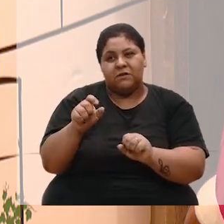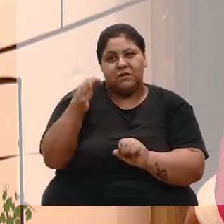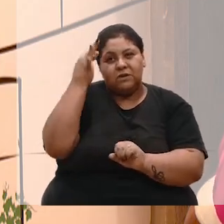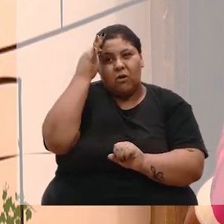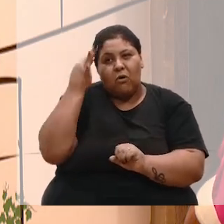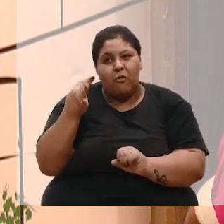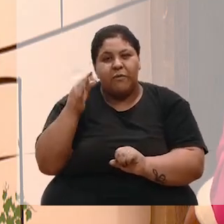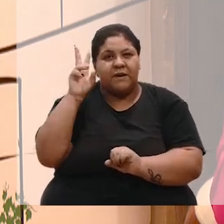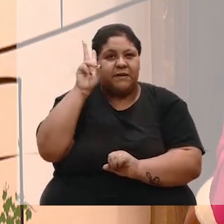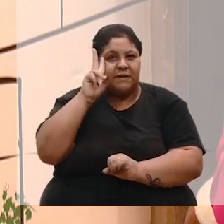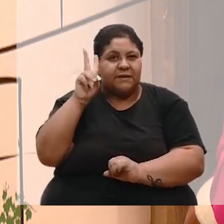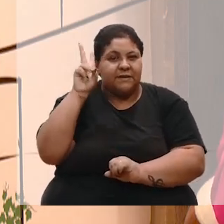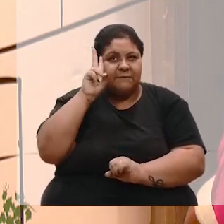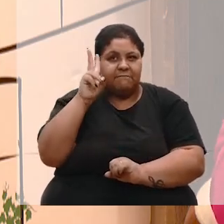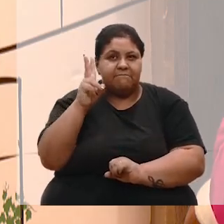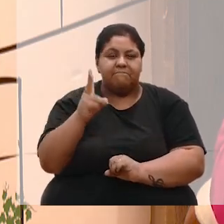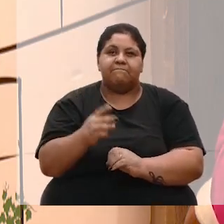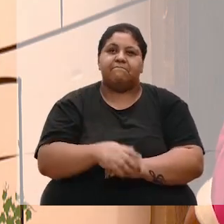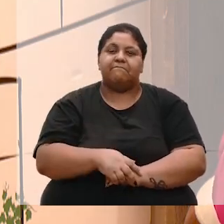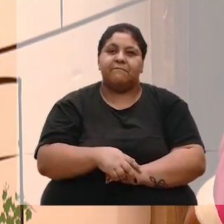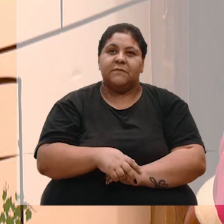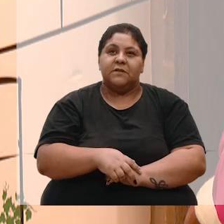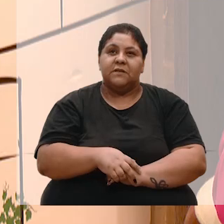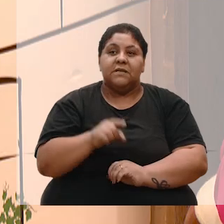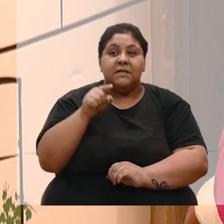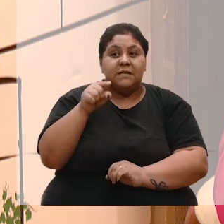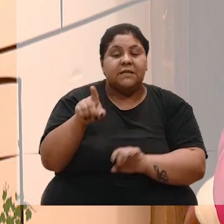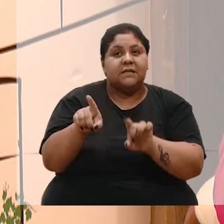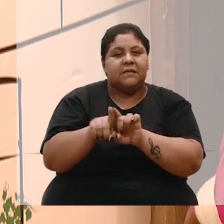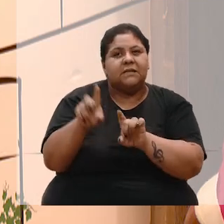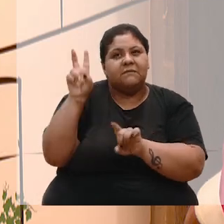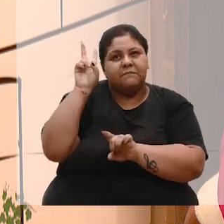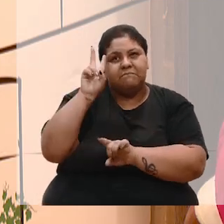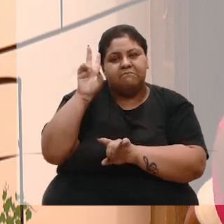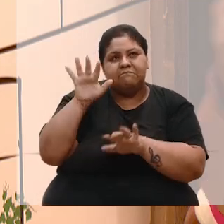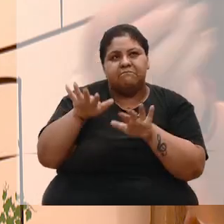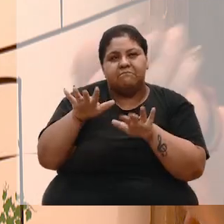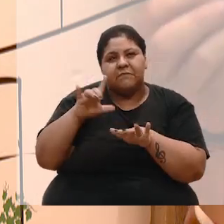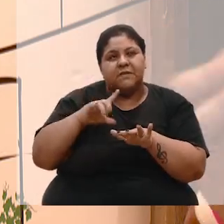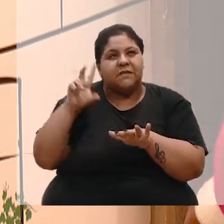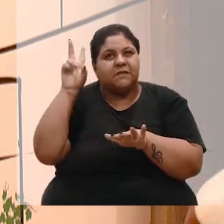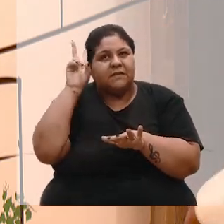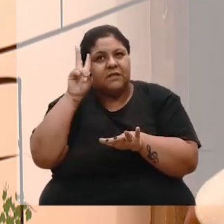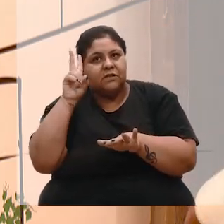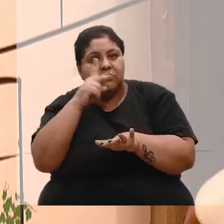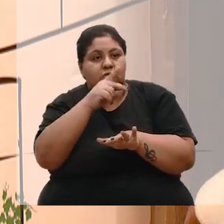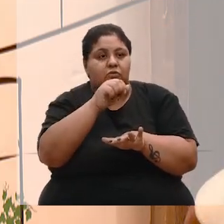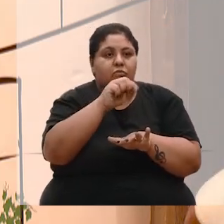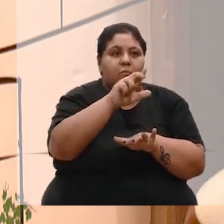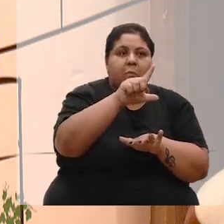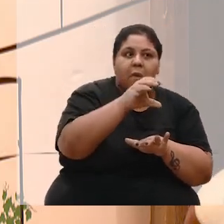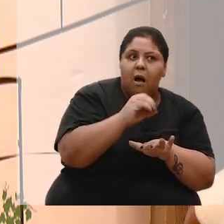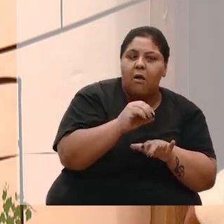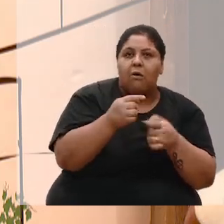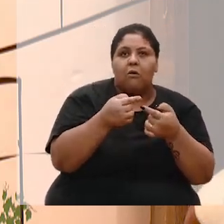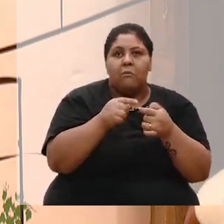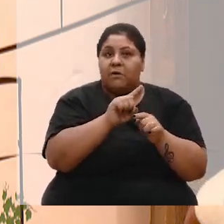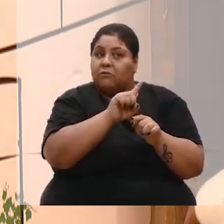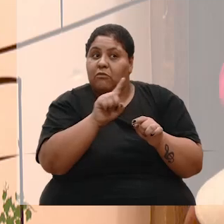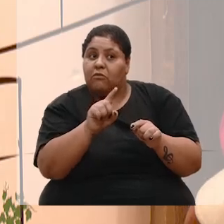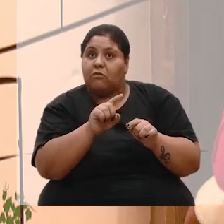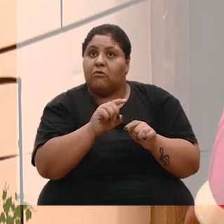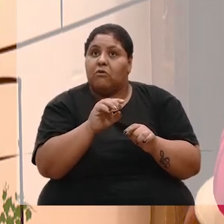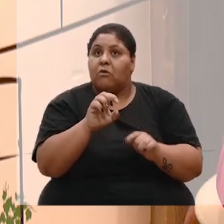nessas histórias contadas. E nessas mesmas histórias ali, talvez tenha a história do Paulo, mas talvez não seja o Paulo,